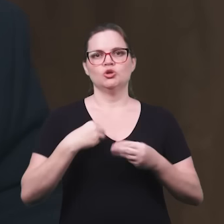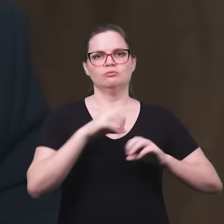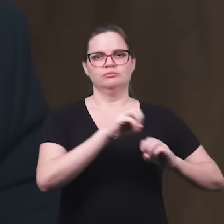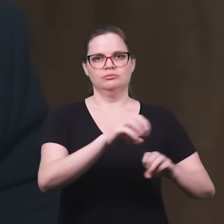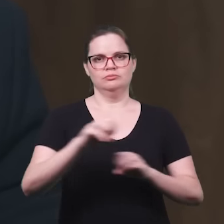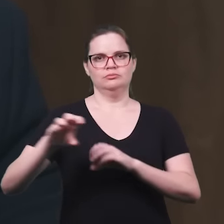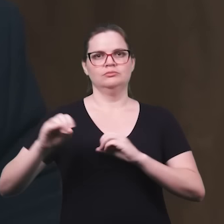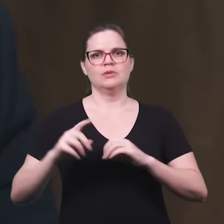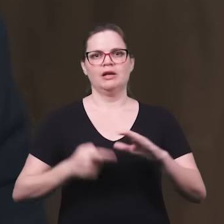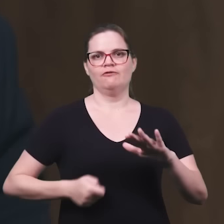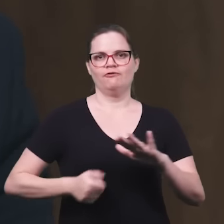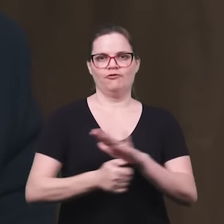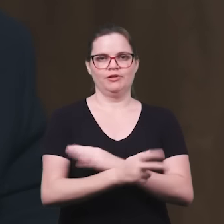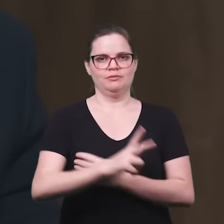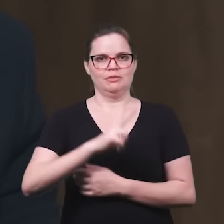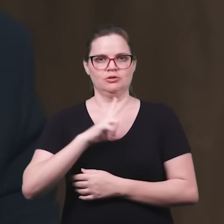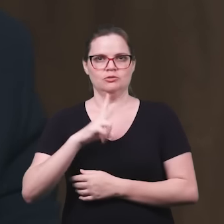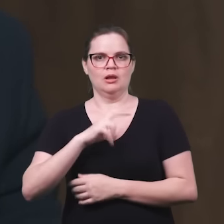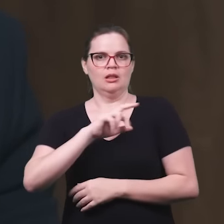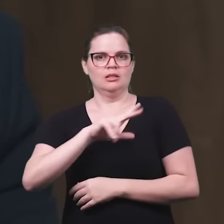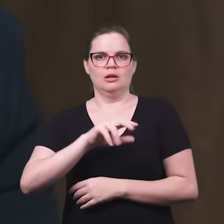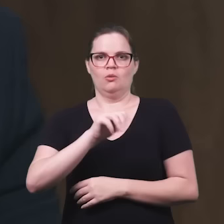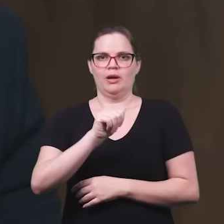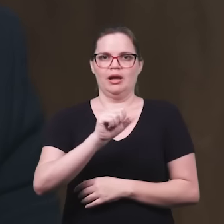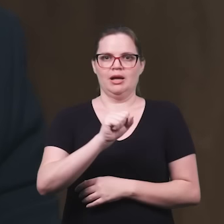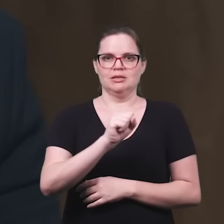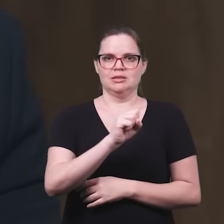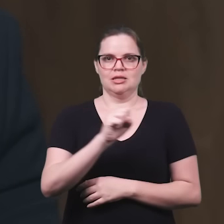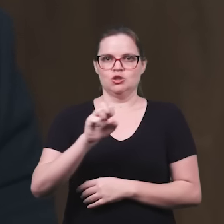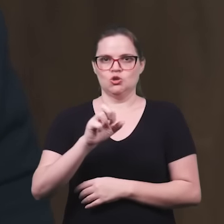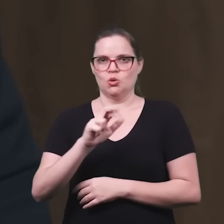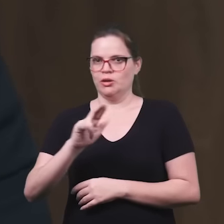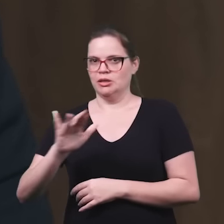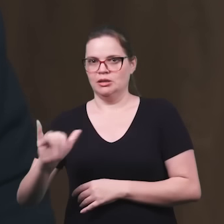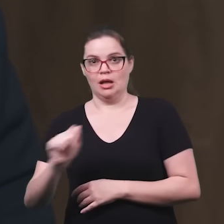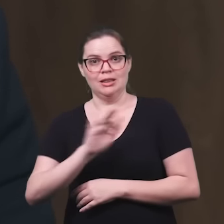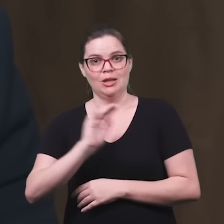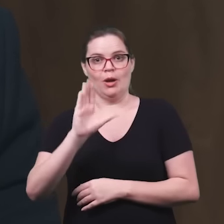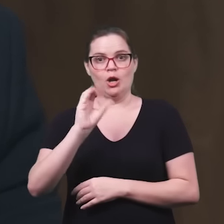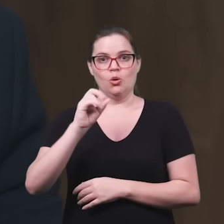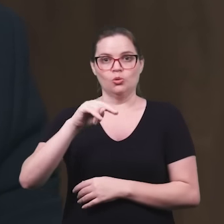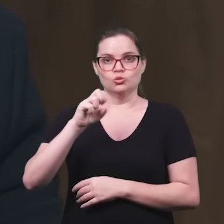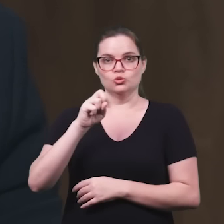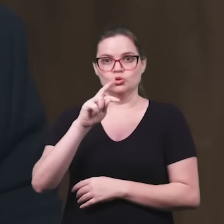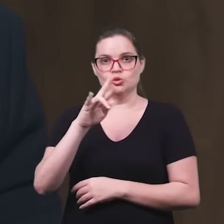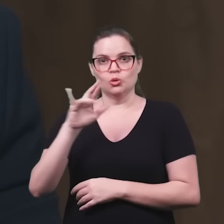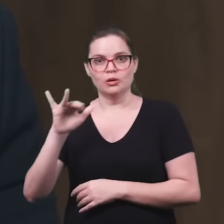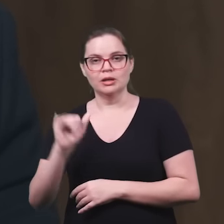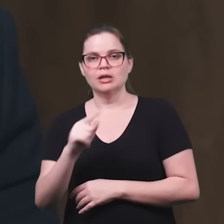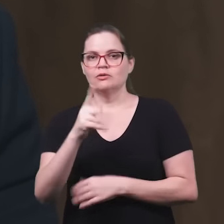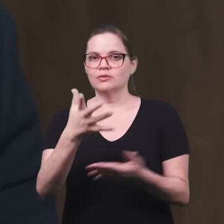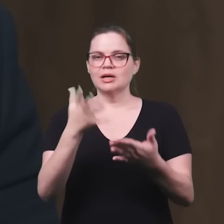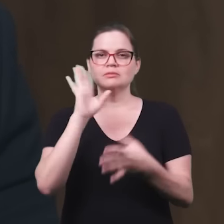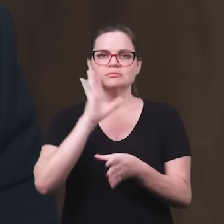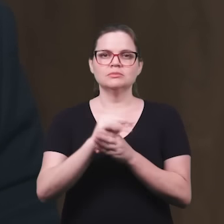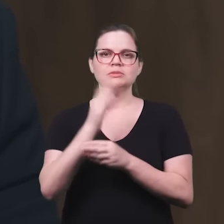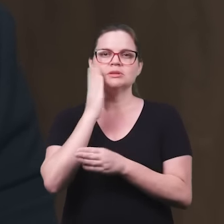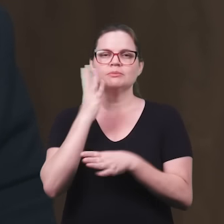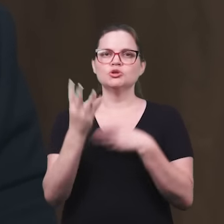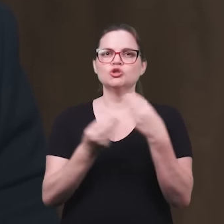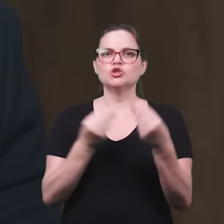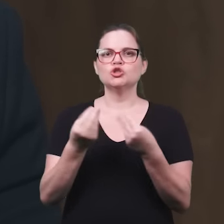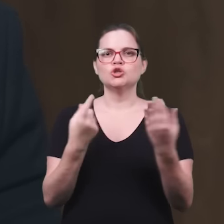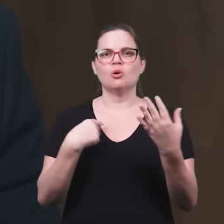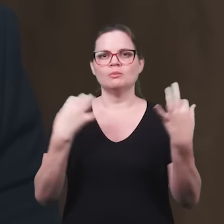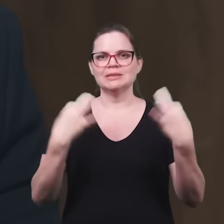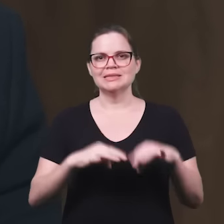investimentos independente. Não é assessoria, tá? É diferente. A gente trabalha com consultoria. Então, uma pessoa que quer ter uma gestão do seu